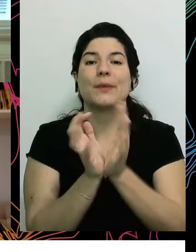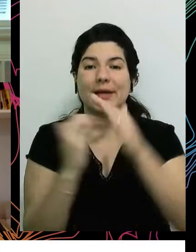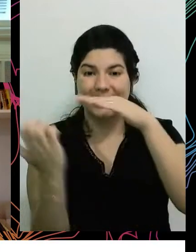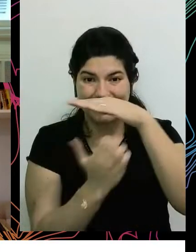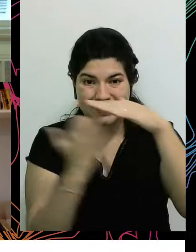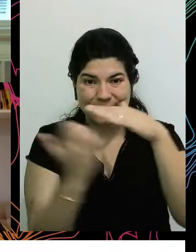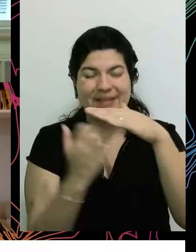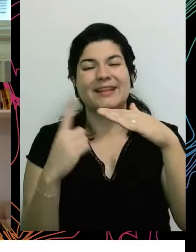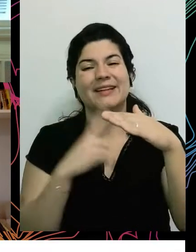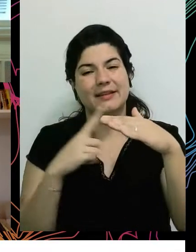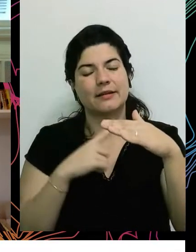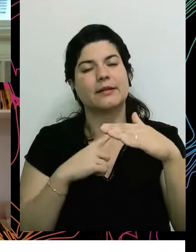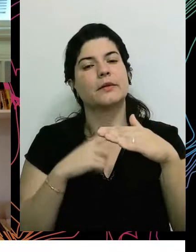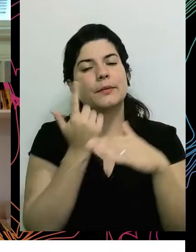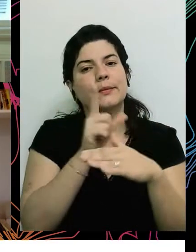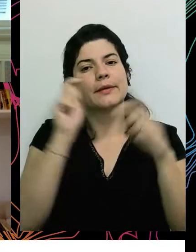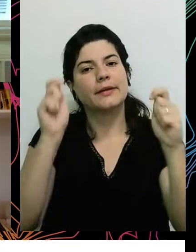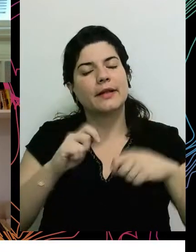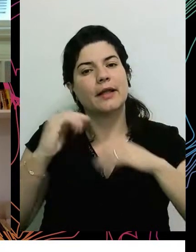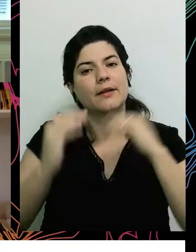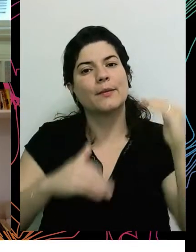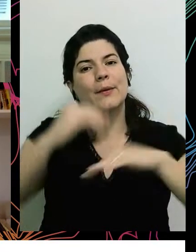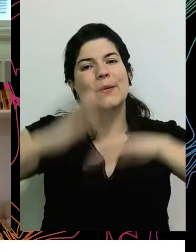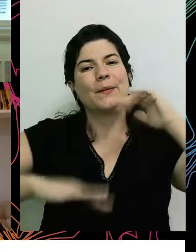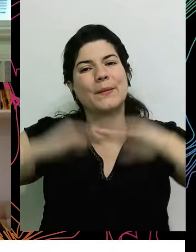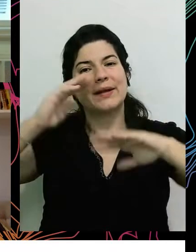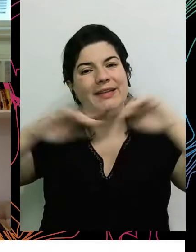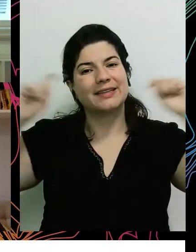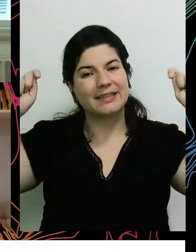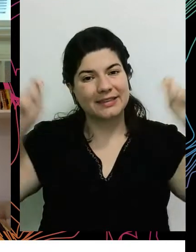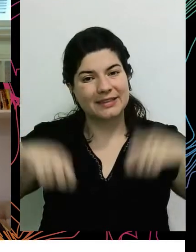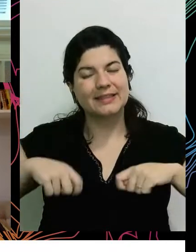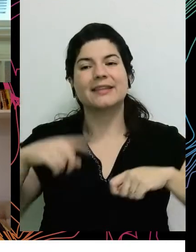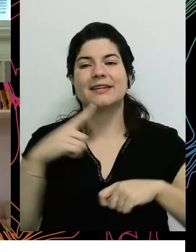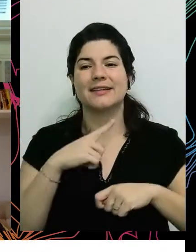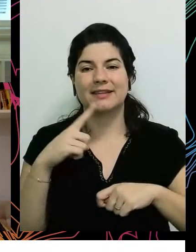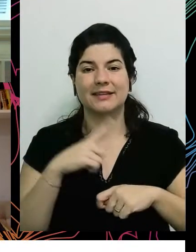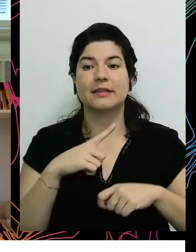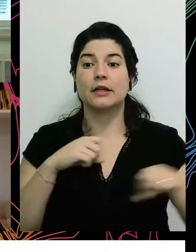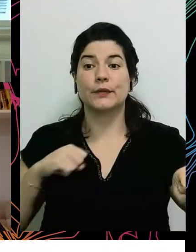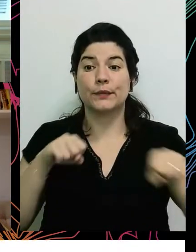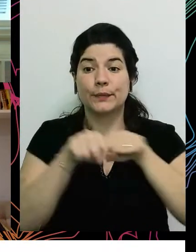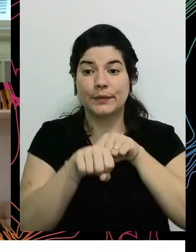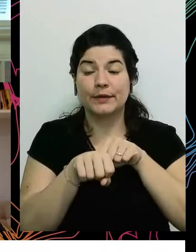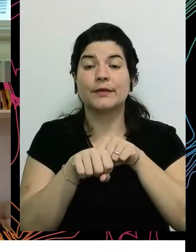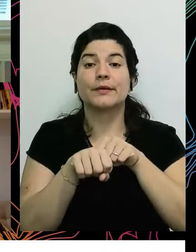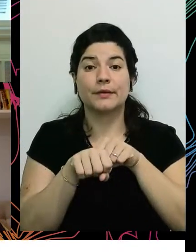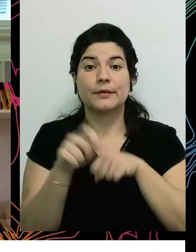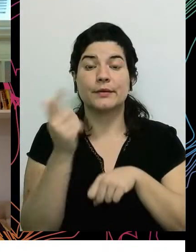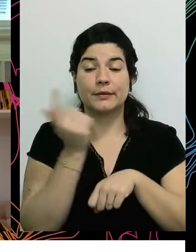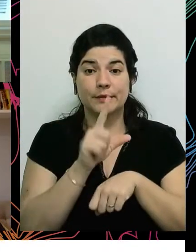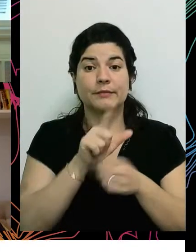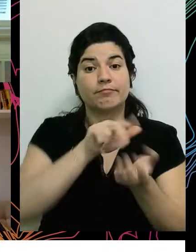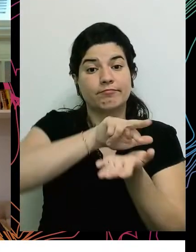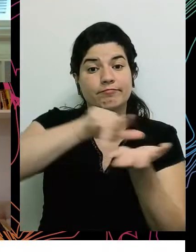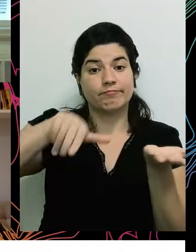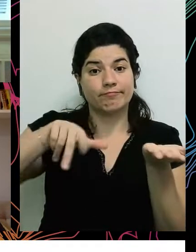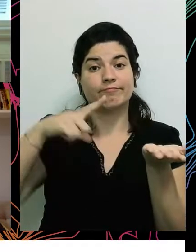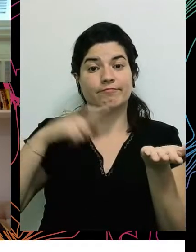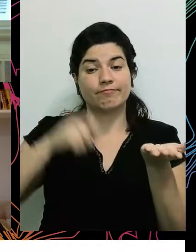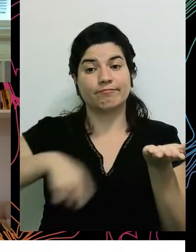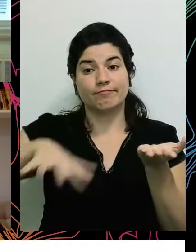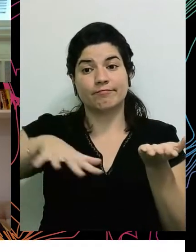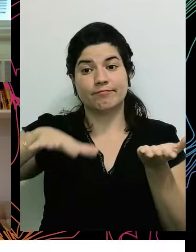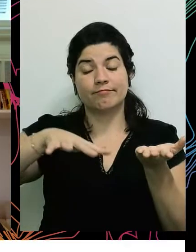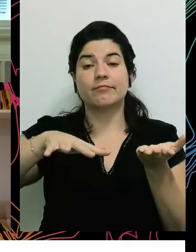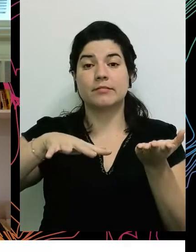representando, tem desenvolvido práticas, medidas eficazes para a promoção de equidade de gênero no setor de